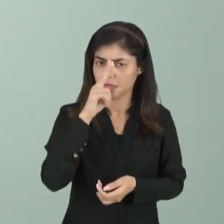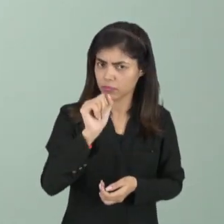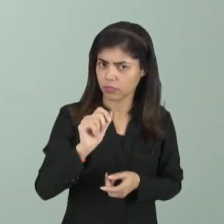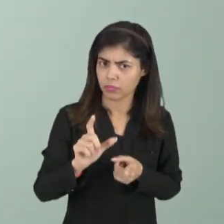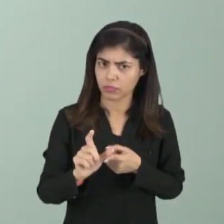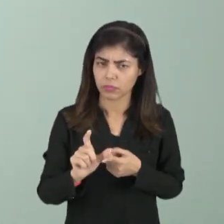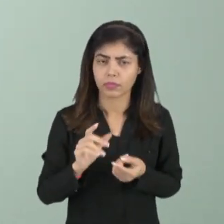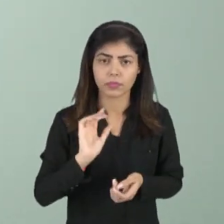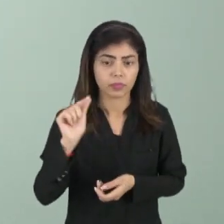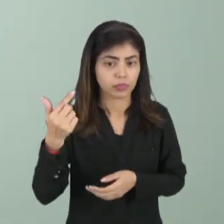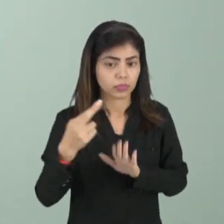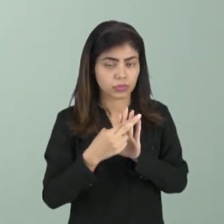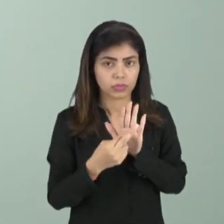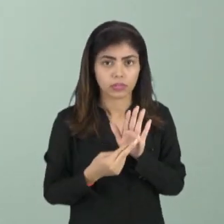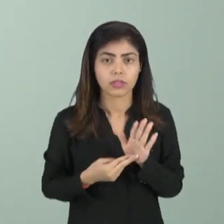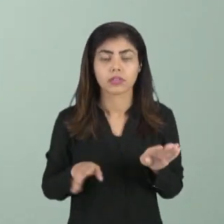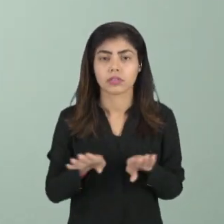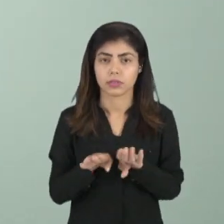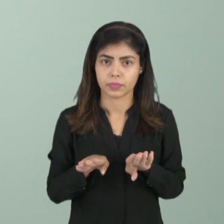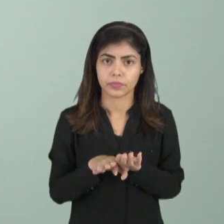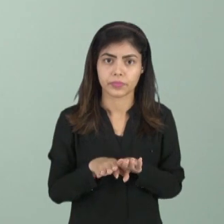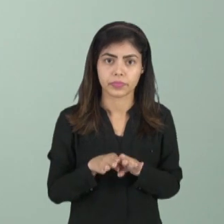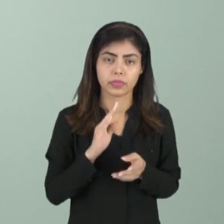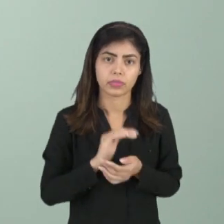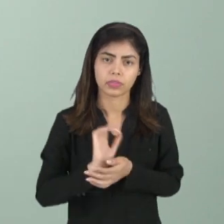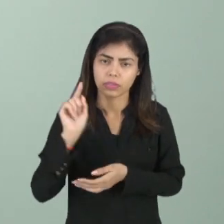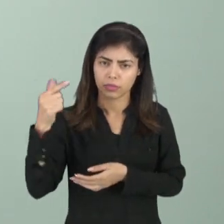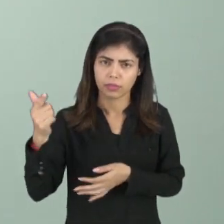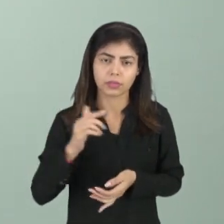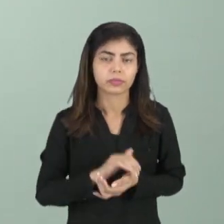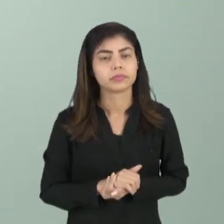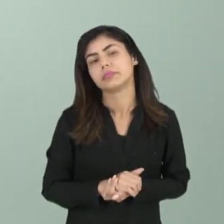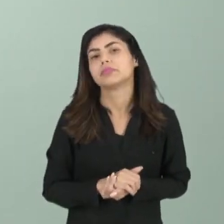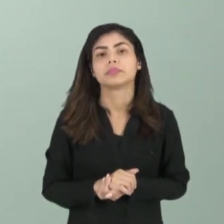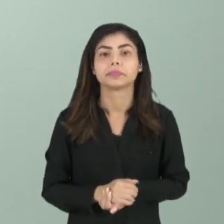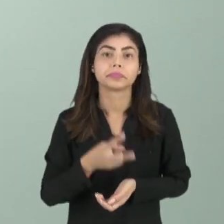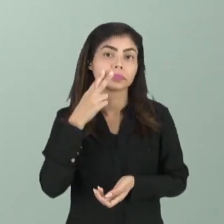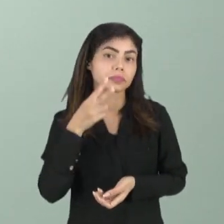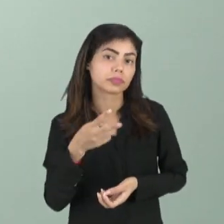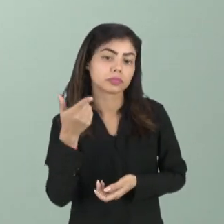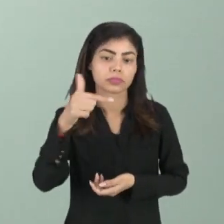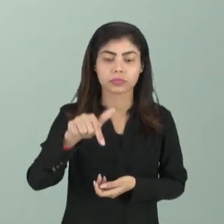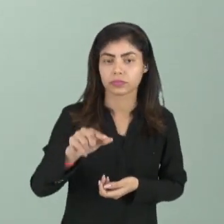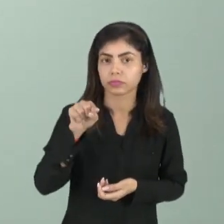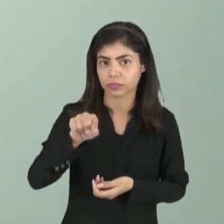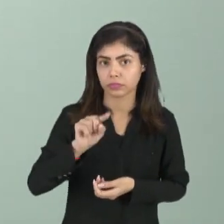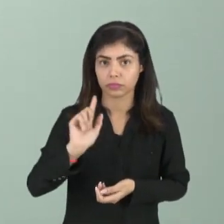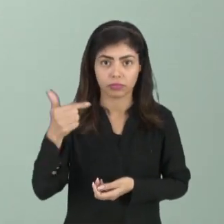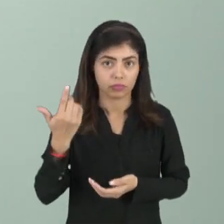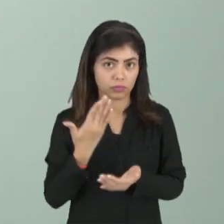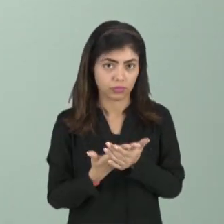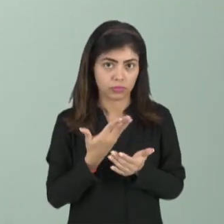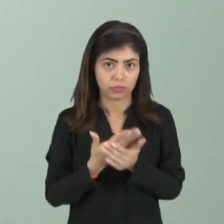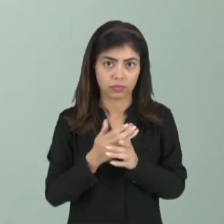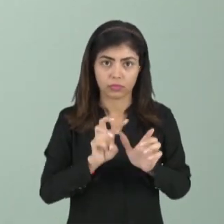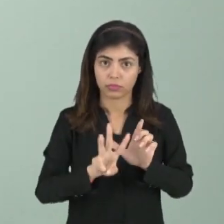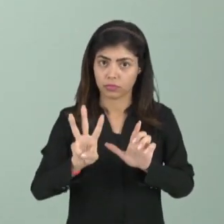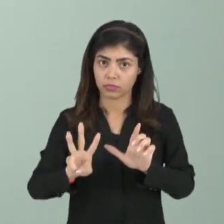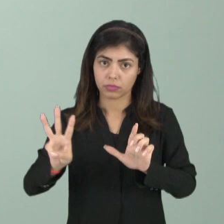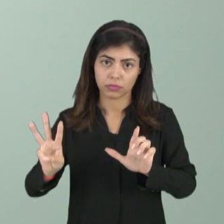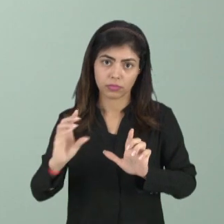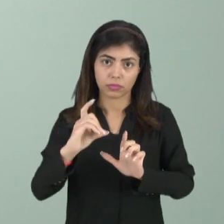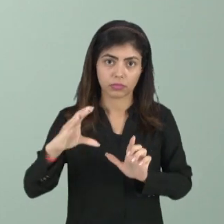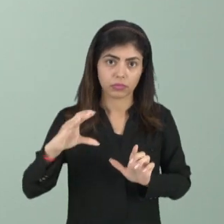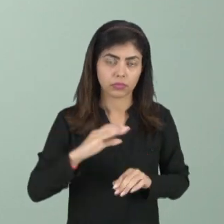nós temos outras regrinhas que vocês vão conhecer depois se você quiser ver a esta EA outras aulas